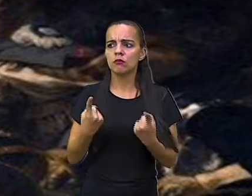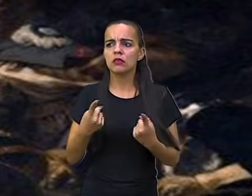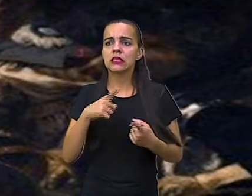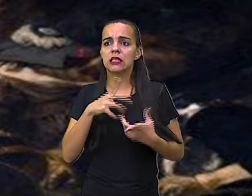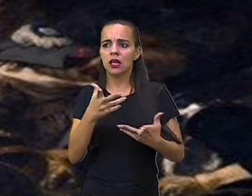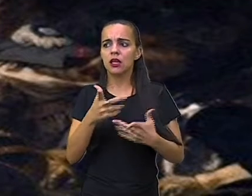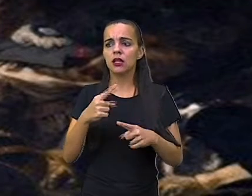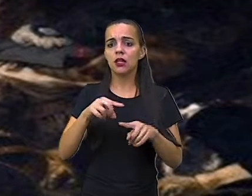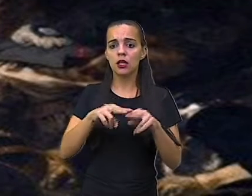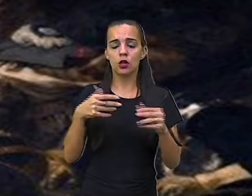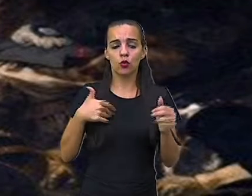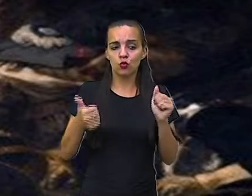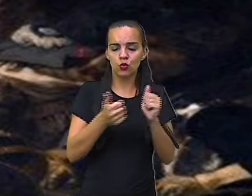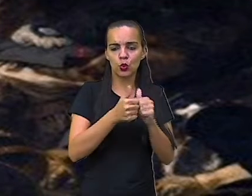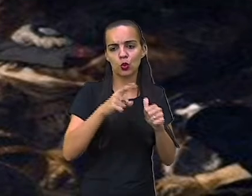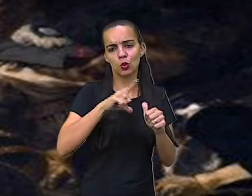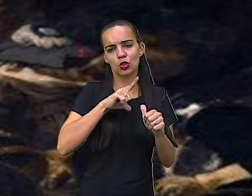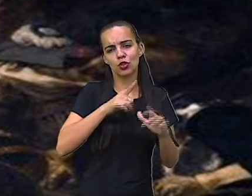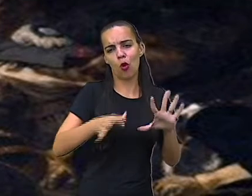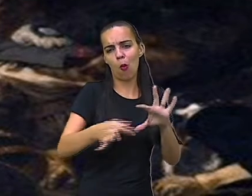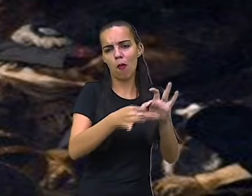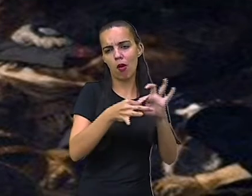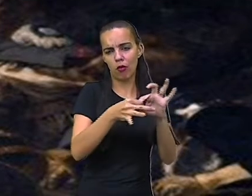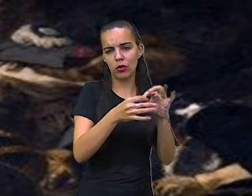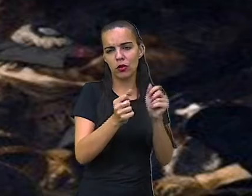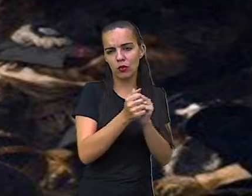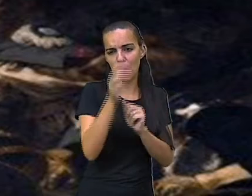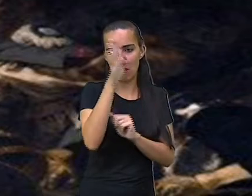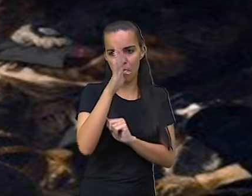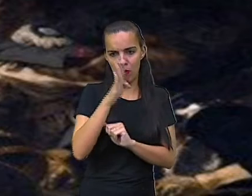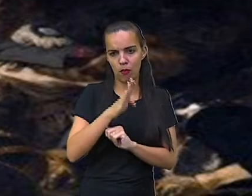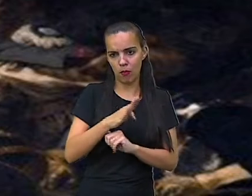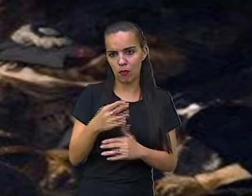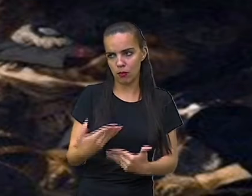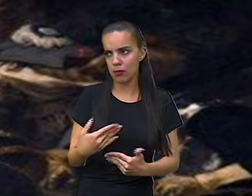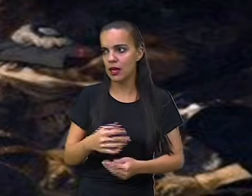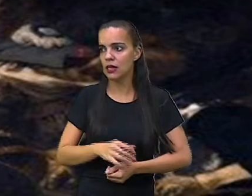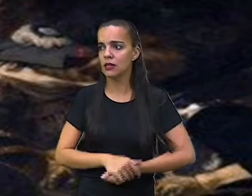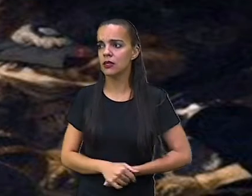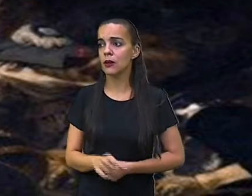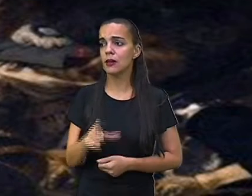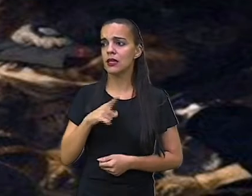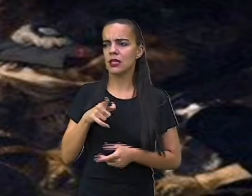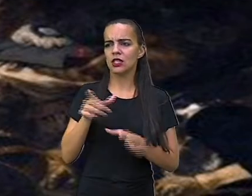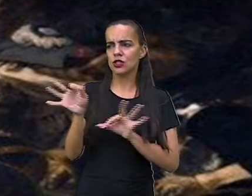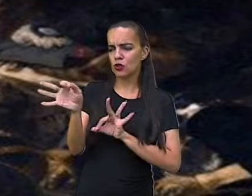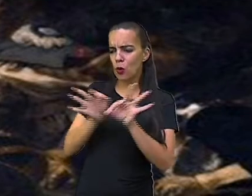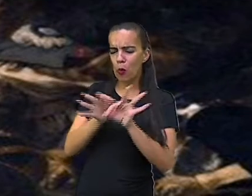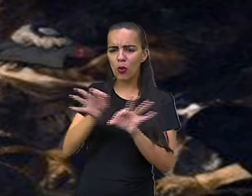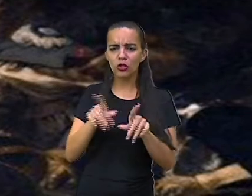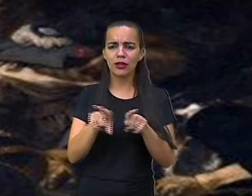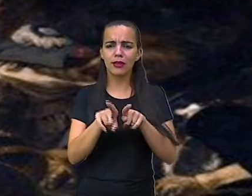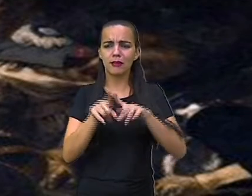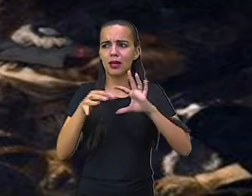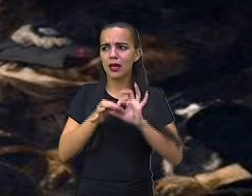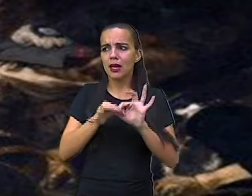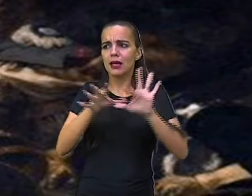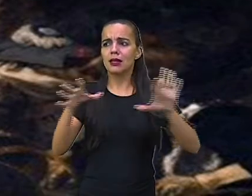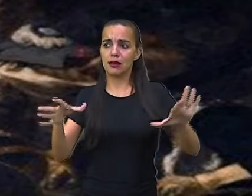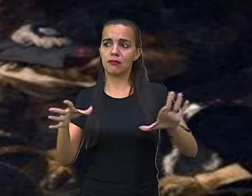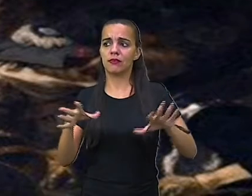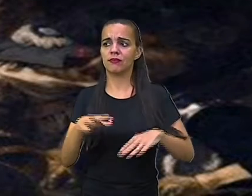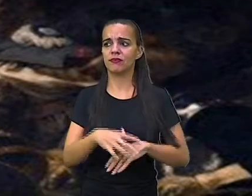Dom Pedro I. Nas disputas que sucederam pelo novo governo, o projeto liberal da alta